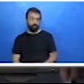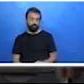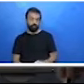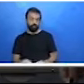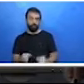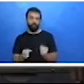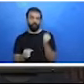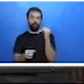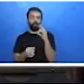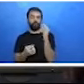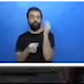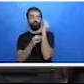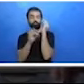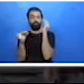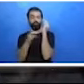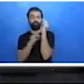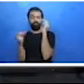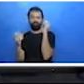espinhos tem a planta.